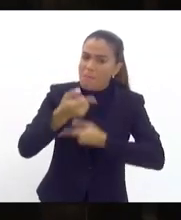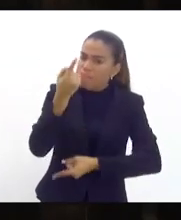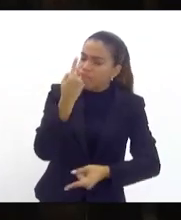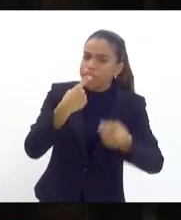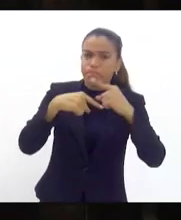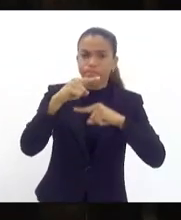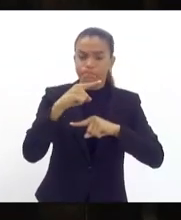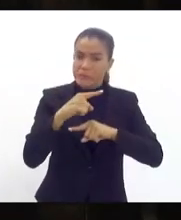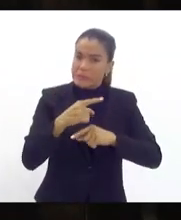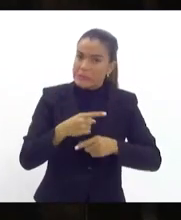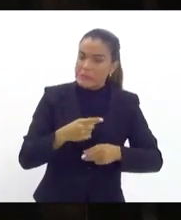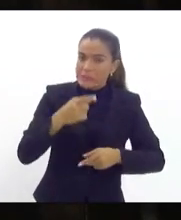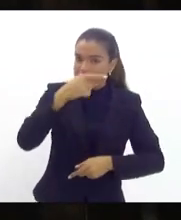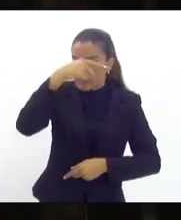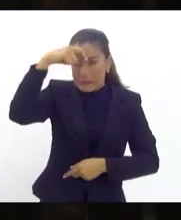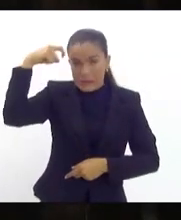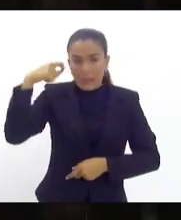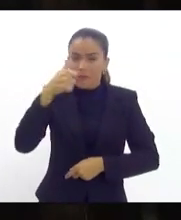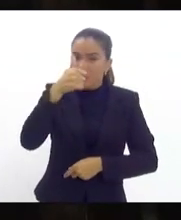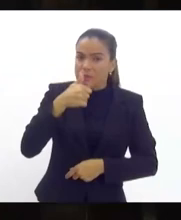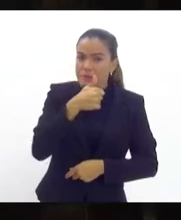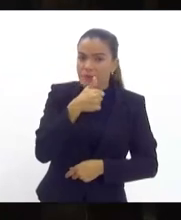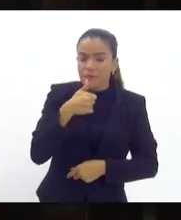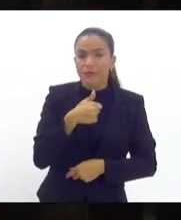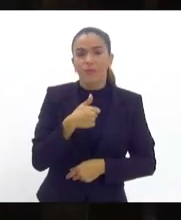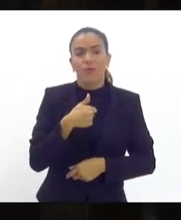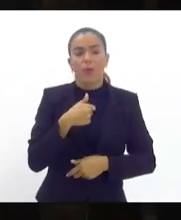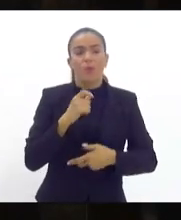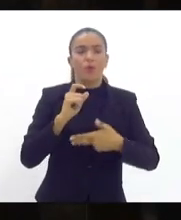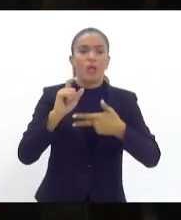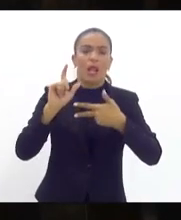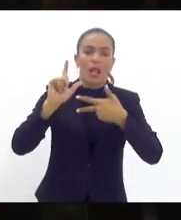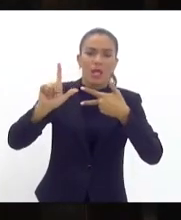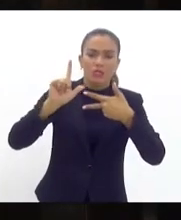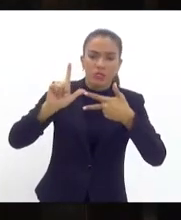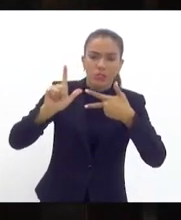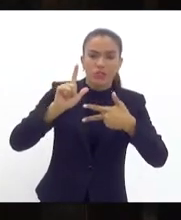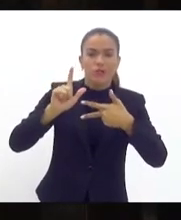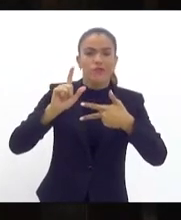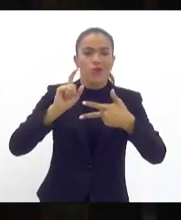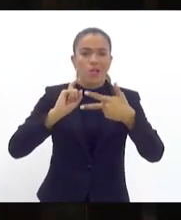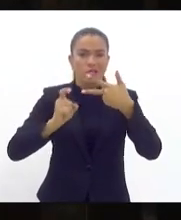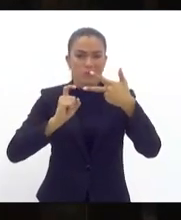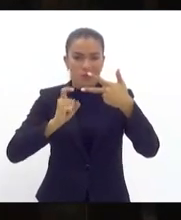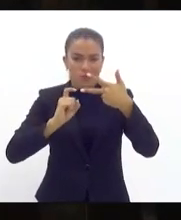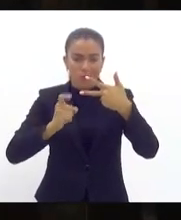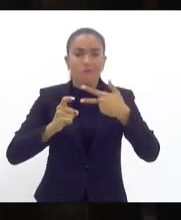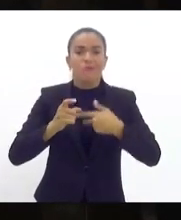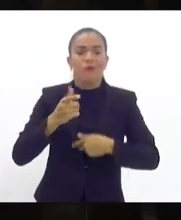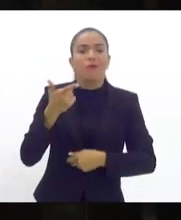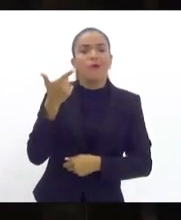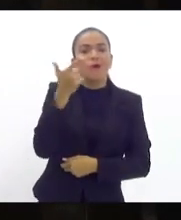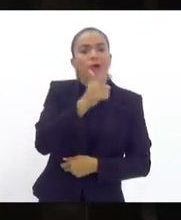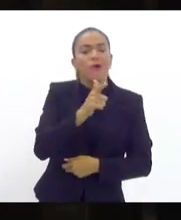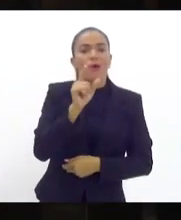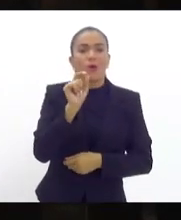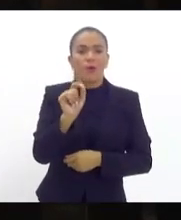o executivo legislativo consiga rever pegar essa experiência que a gente teve